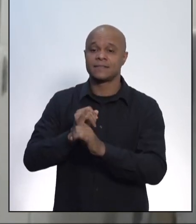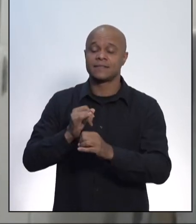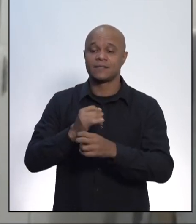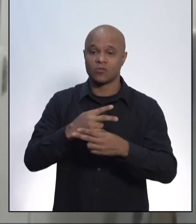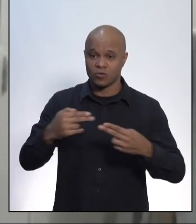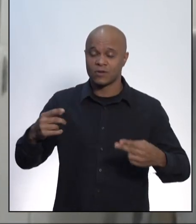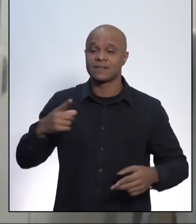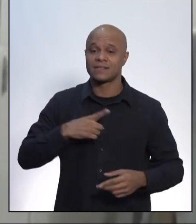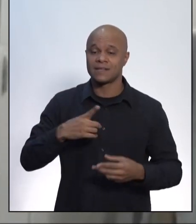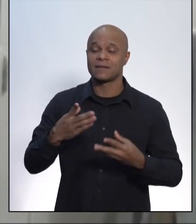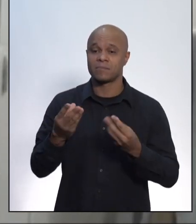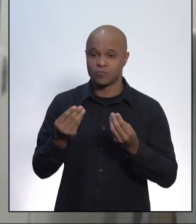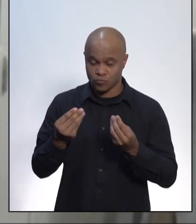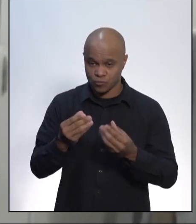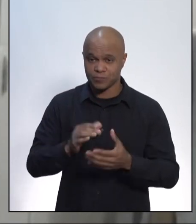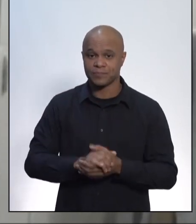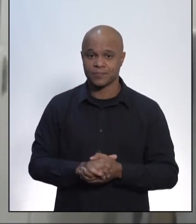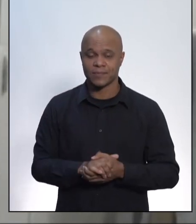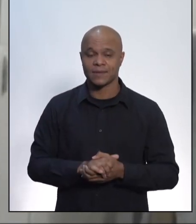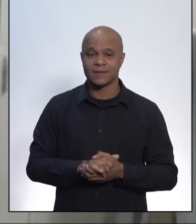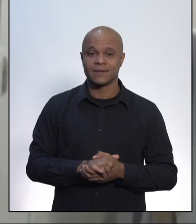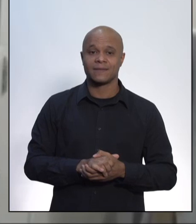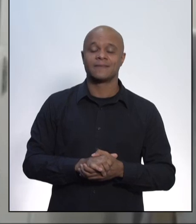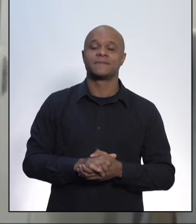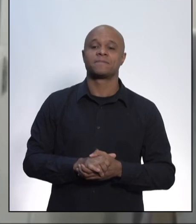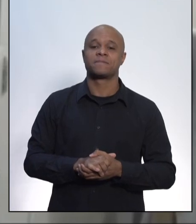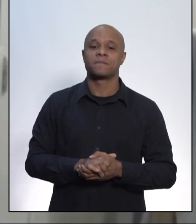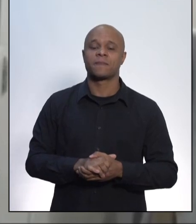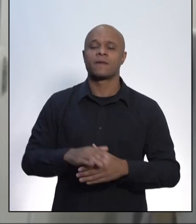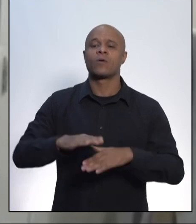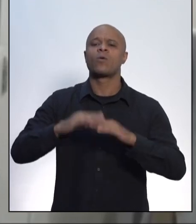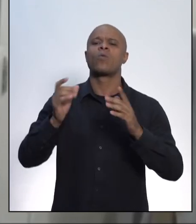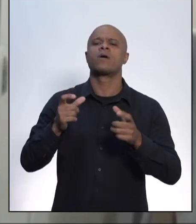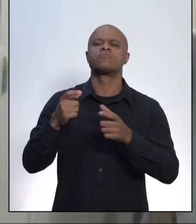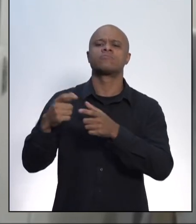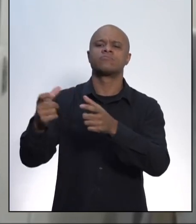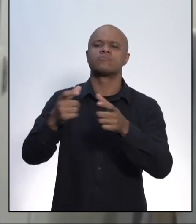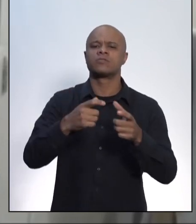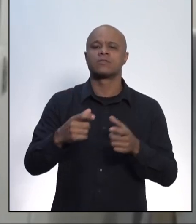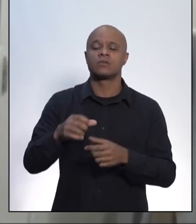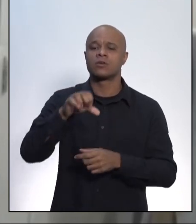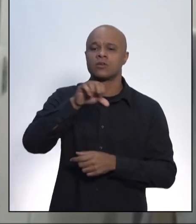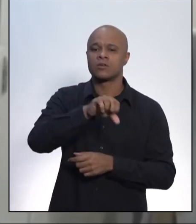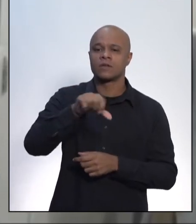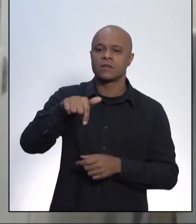fala quais são as profissões do futuro. E eu vou te dizer com total segurança,